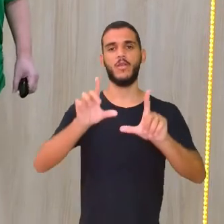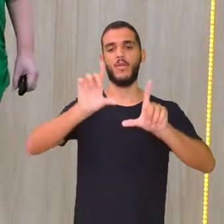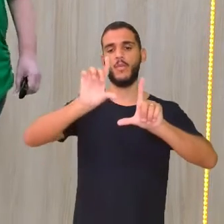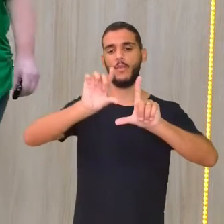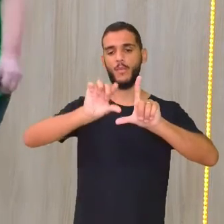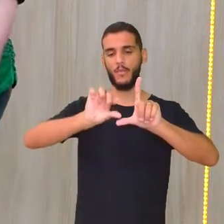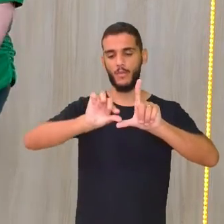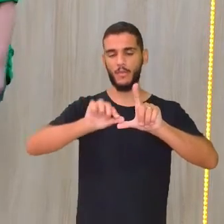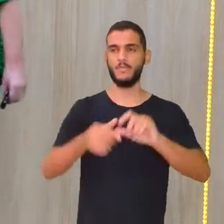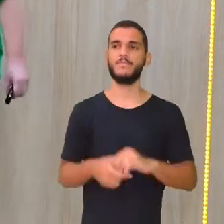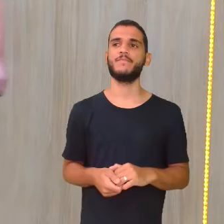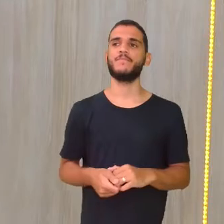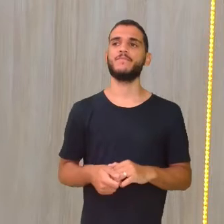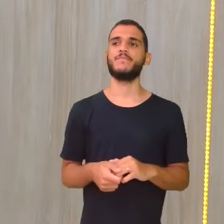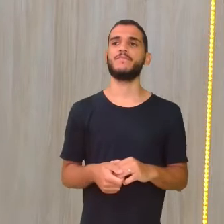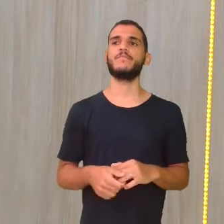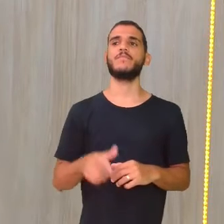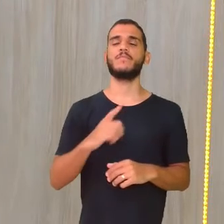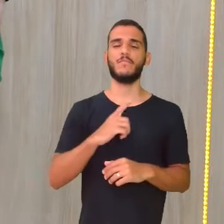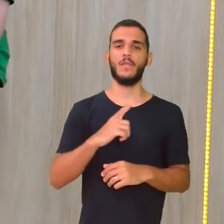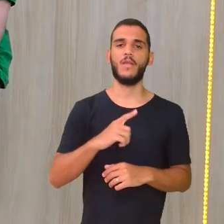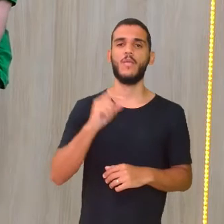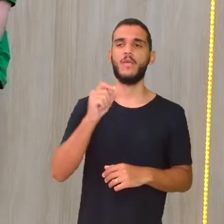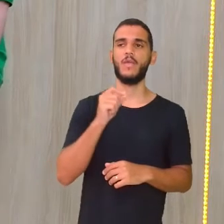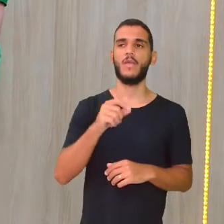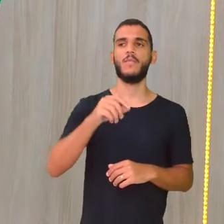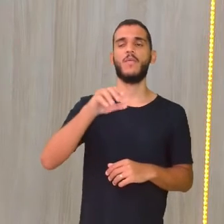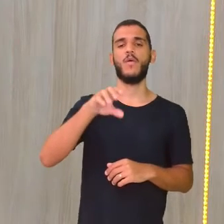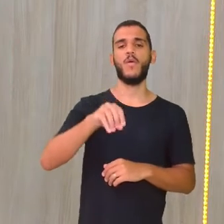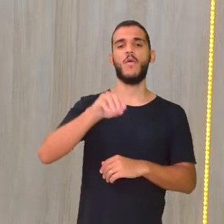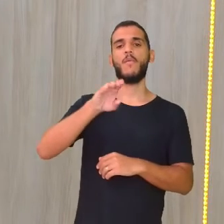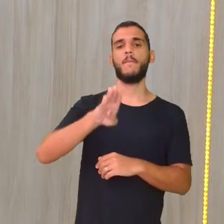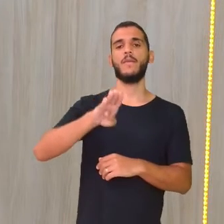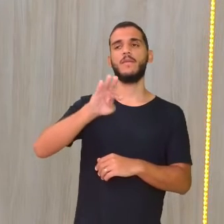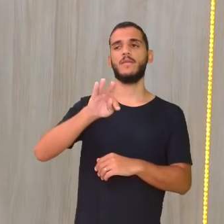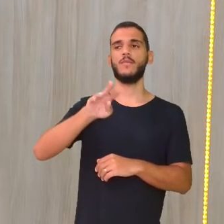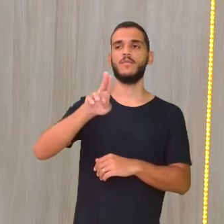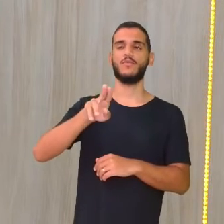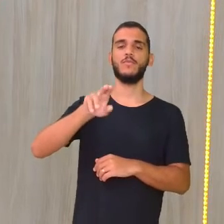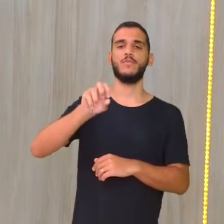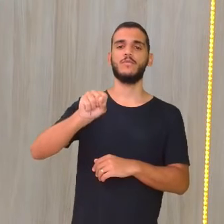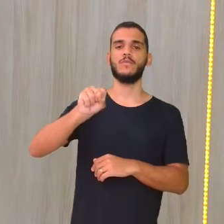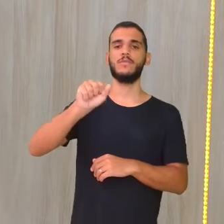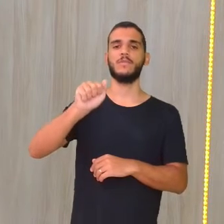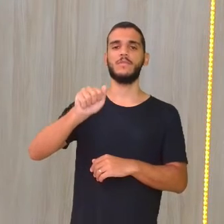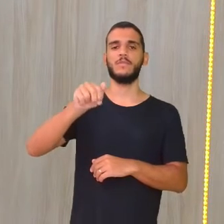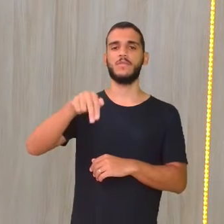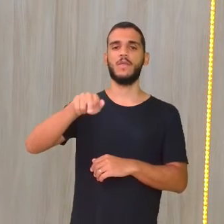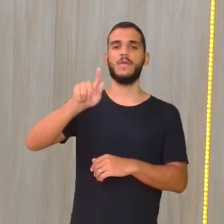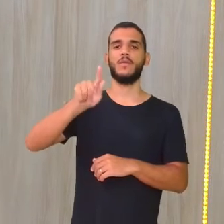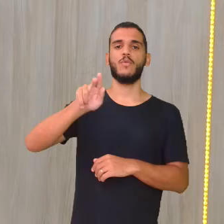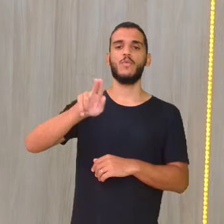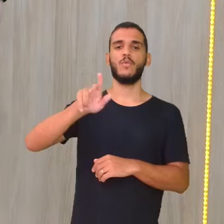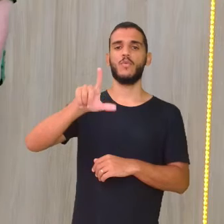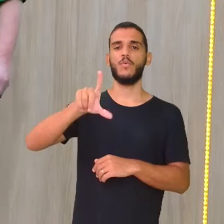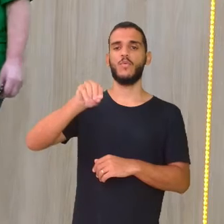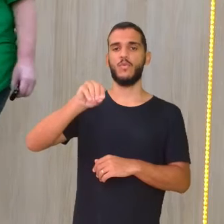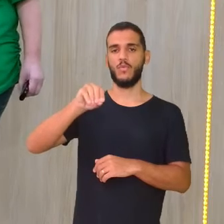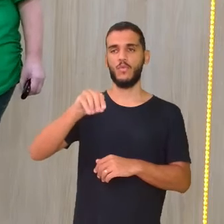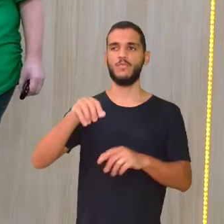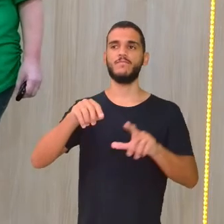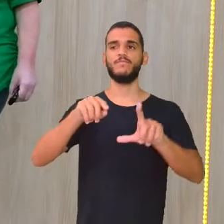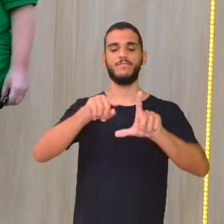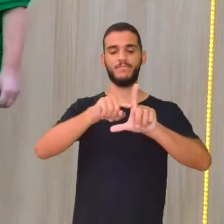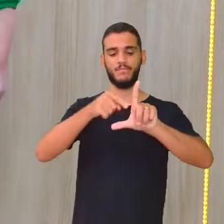90. E para finalizar, o obtusângulo. Veja que o obtusângulo eu usei essa